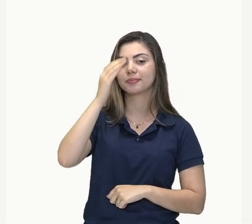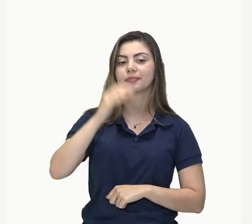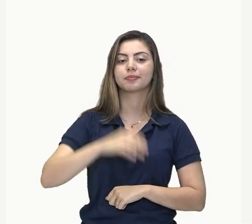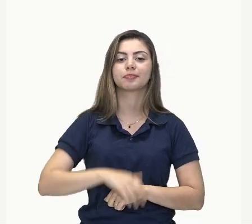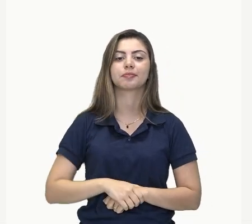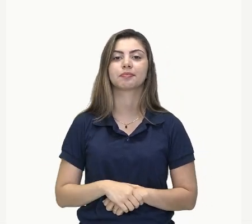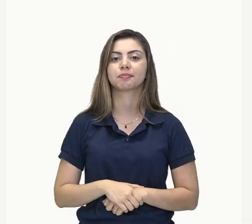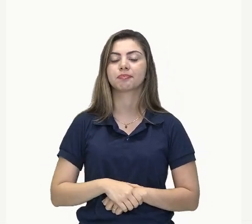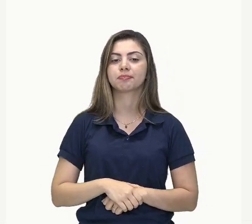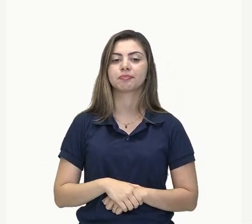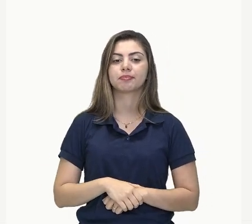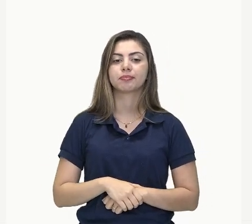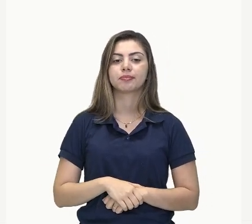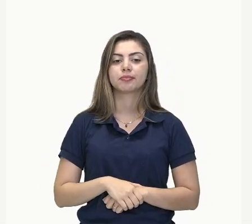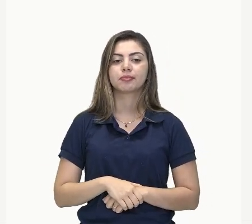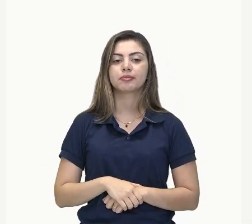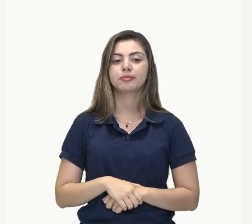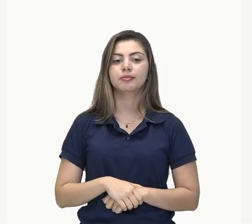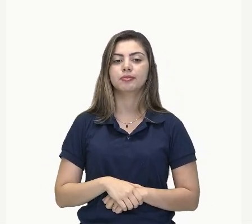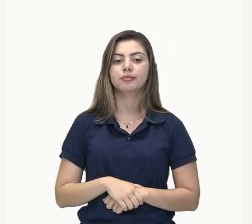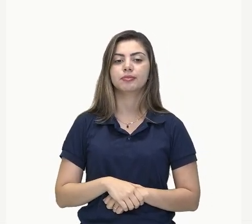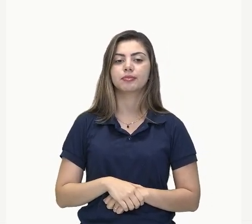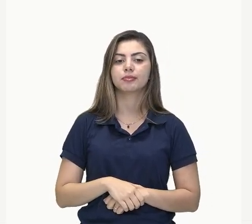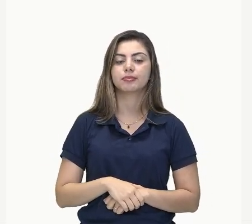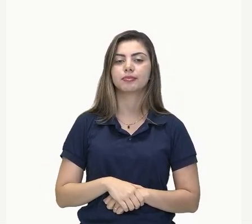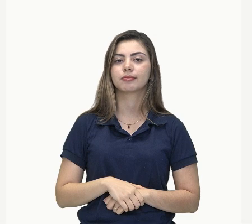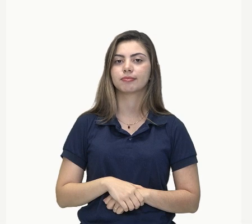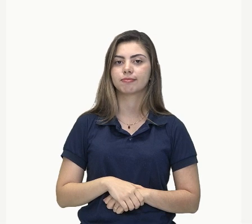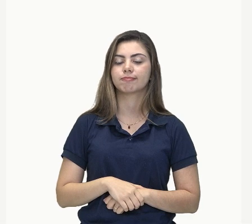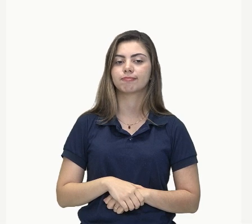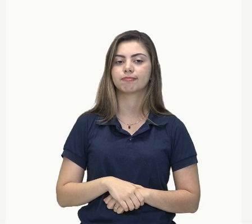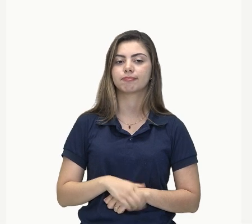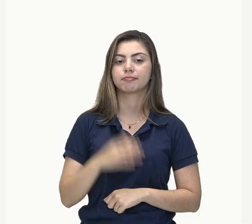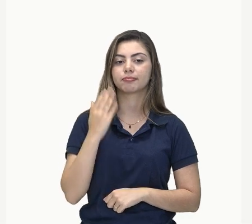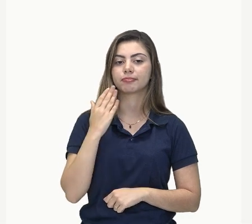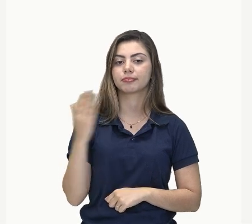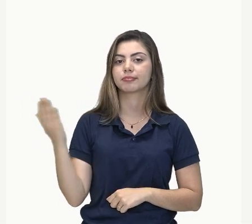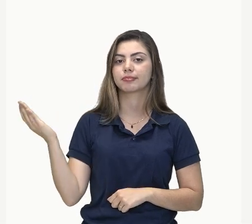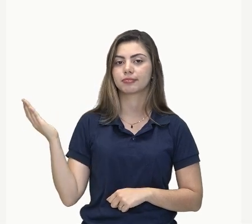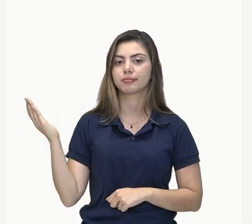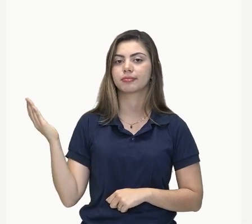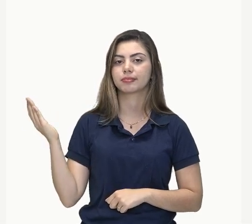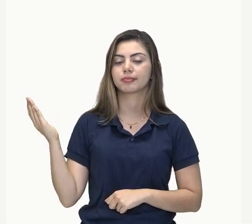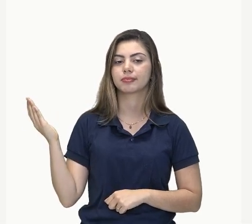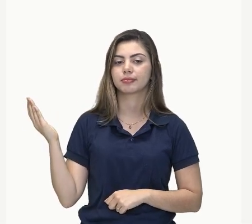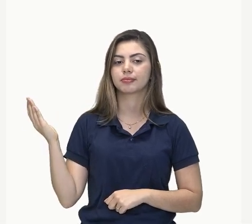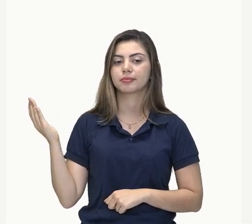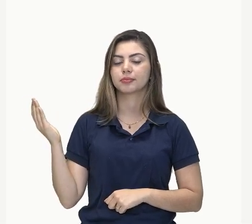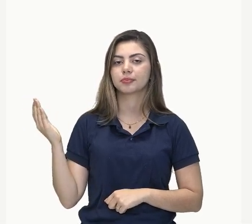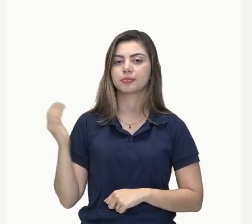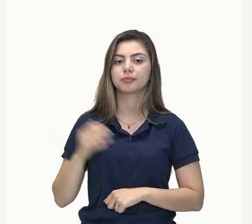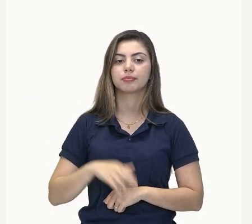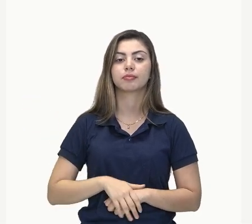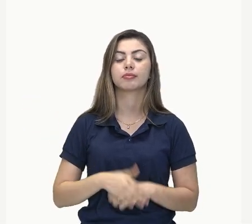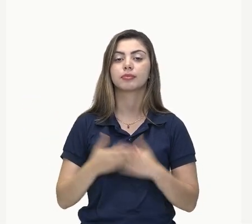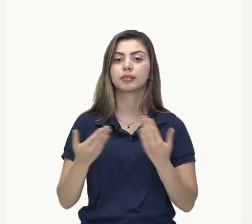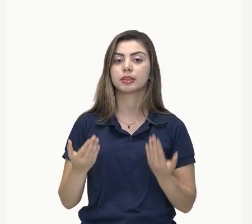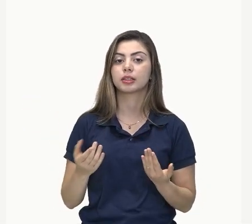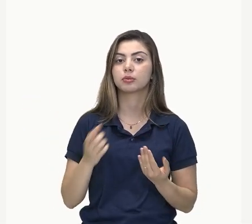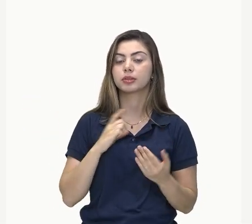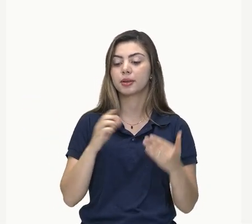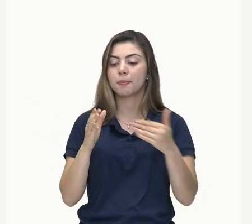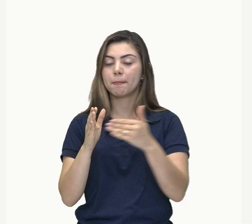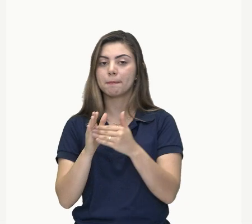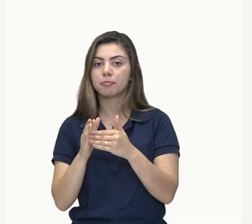redondo. Redondo. Tá? Então, quanto mais próximo de